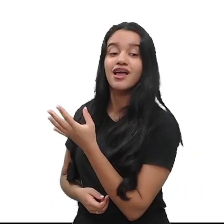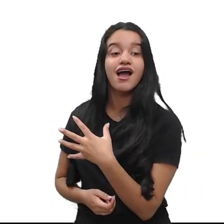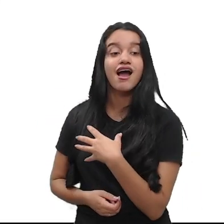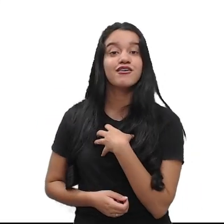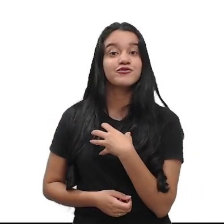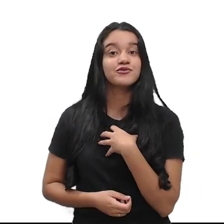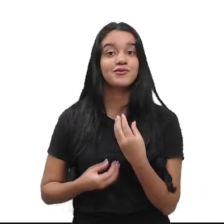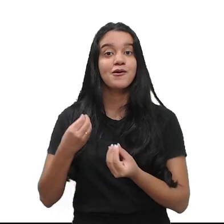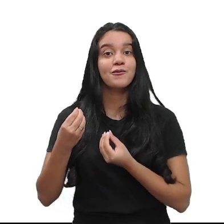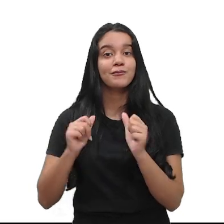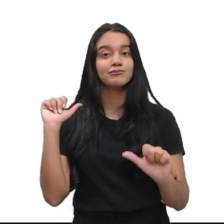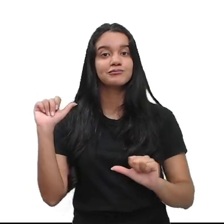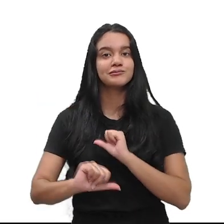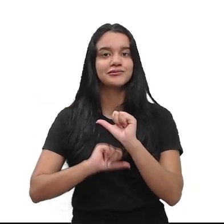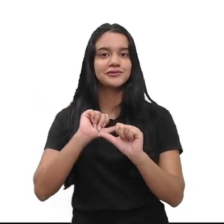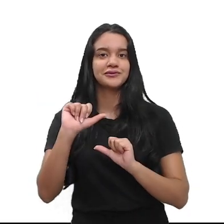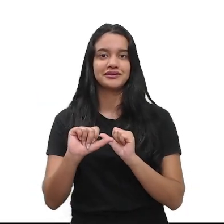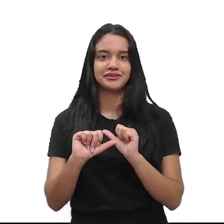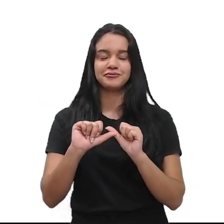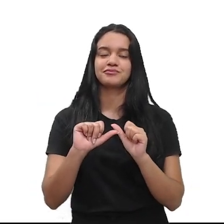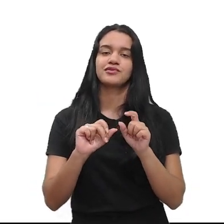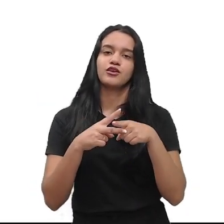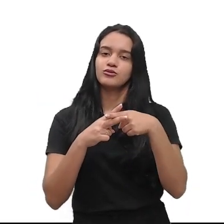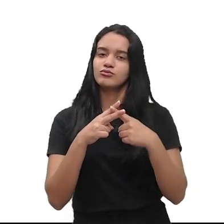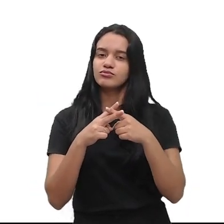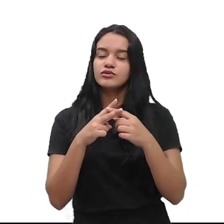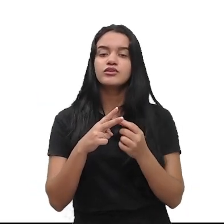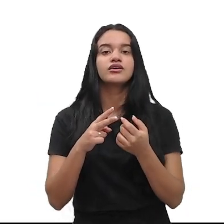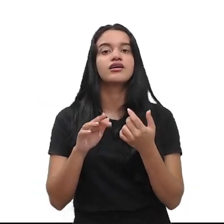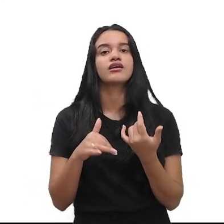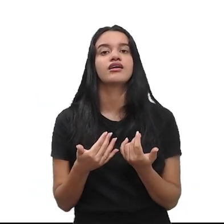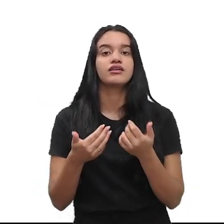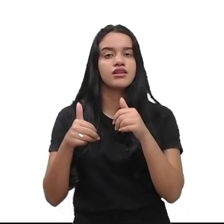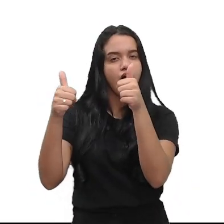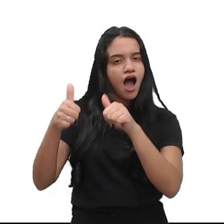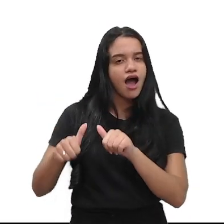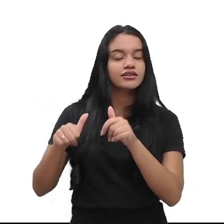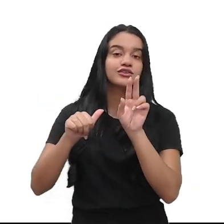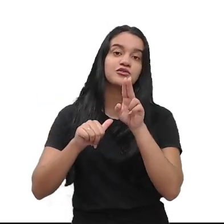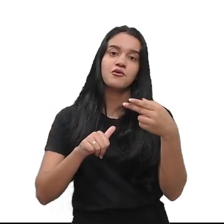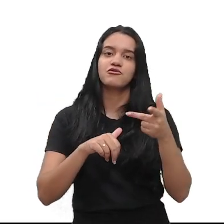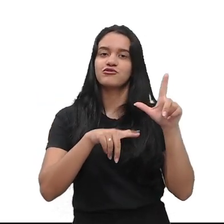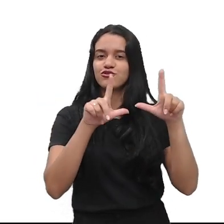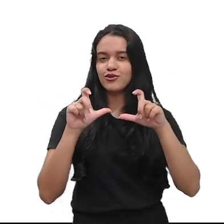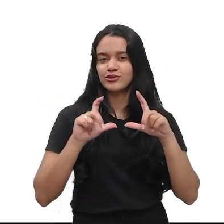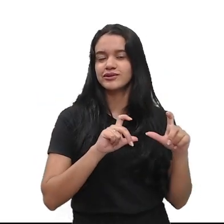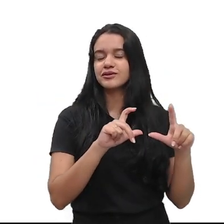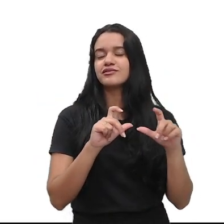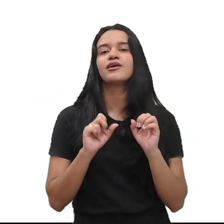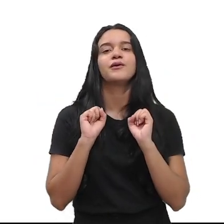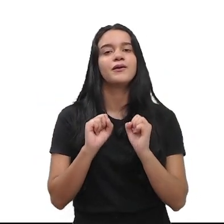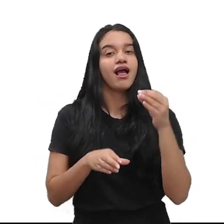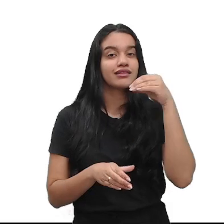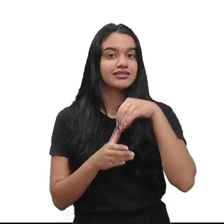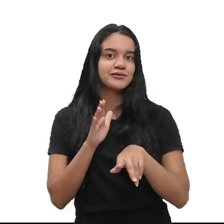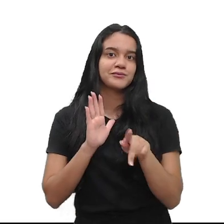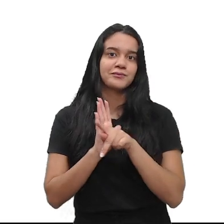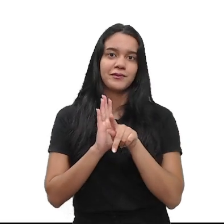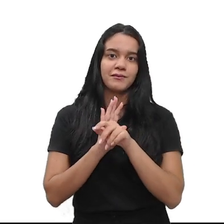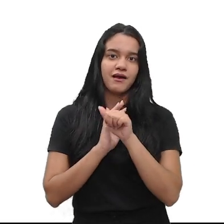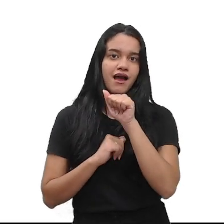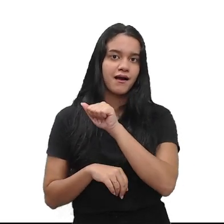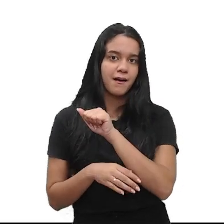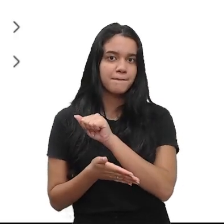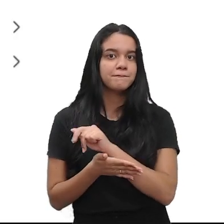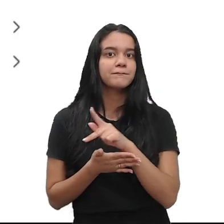pode ajustar a nossa arte ou a nossa fotografia. A gente também pode fazer esses ajustes dentro do próprio Canva.